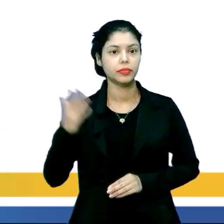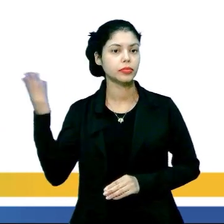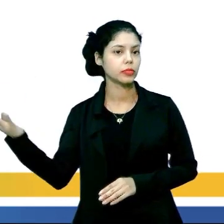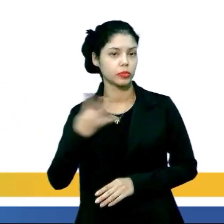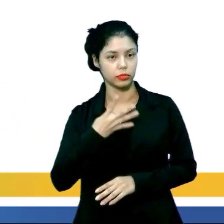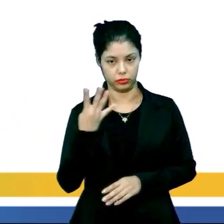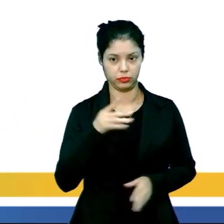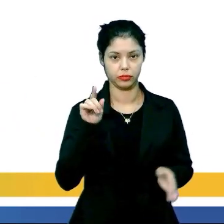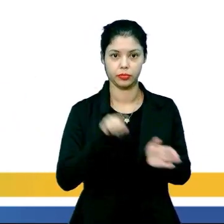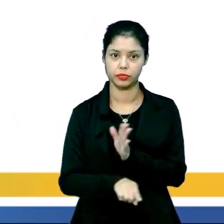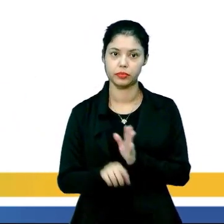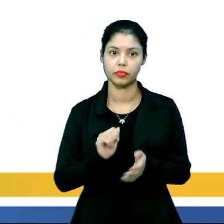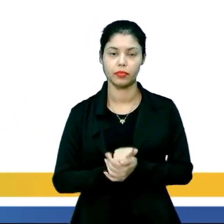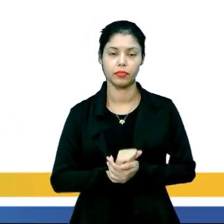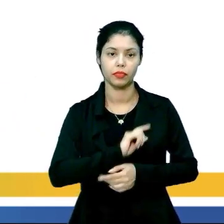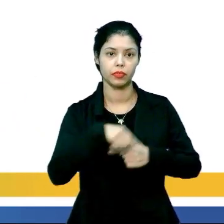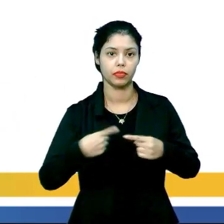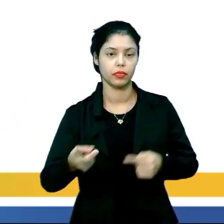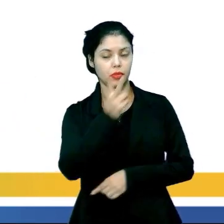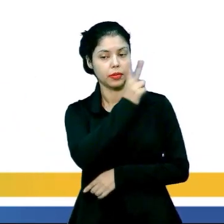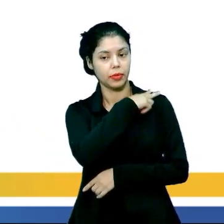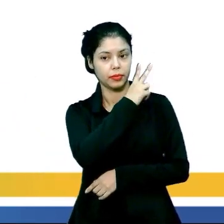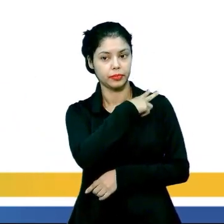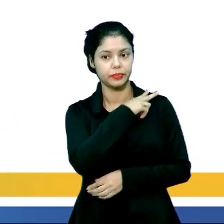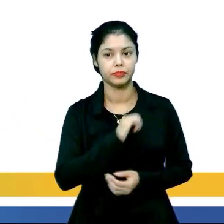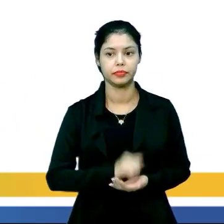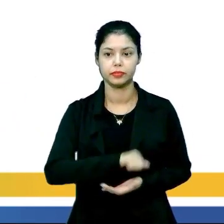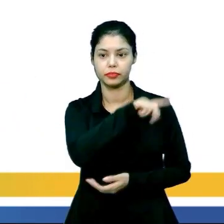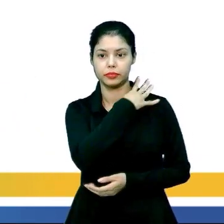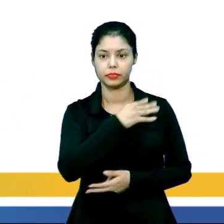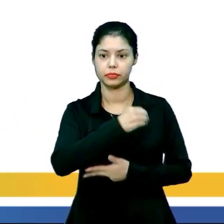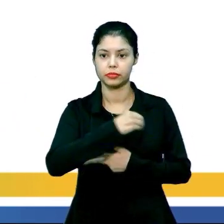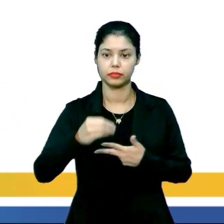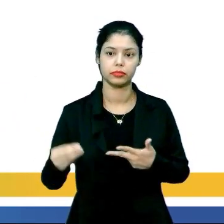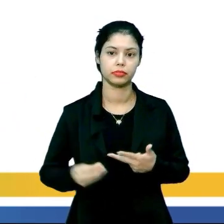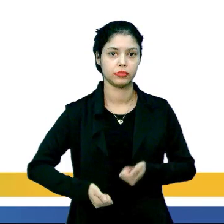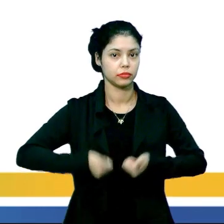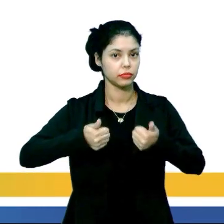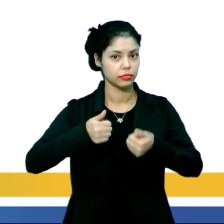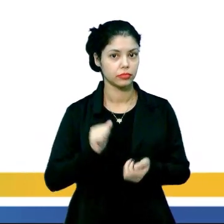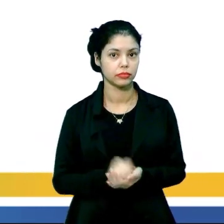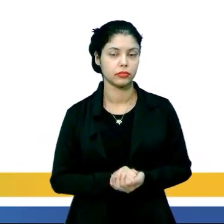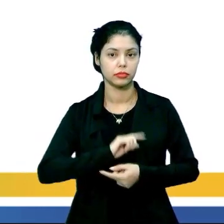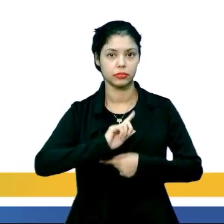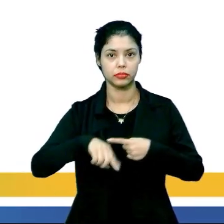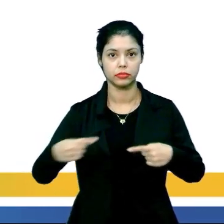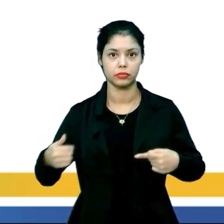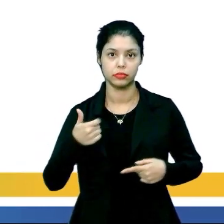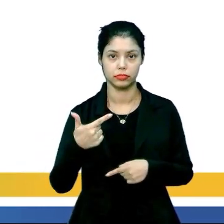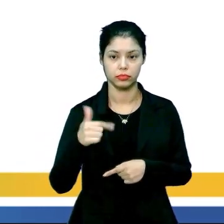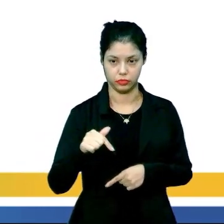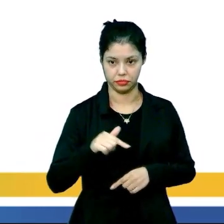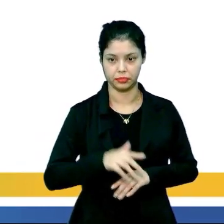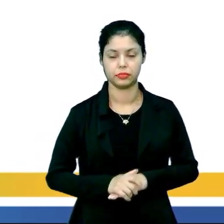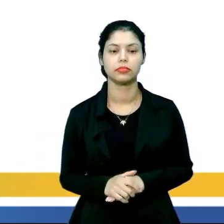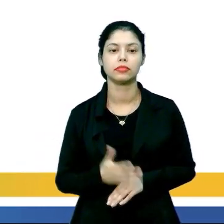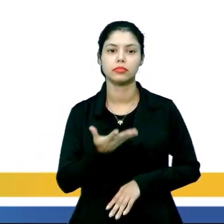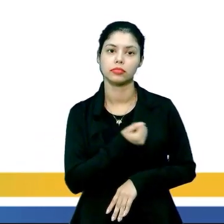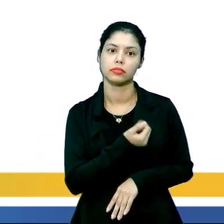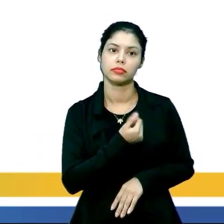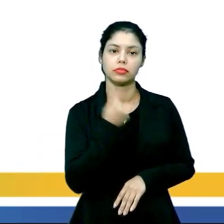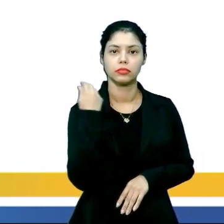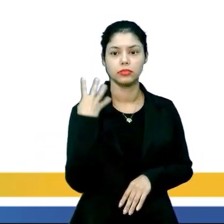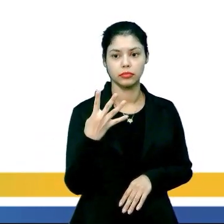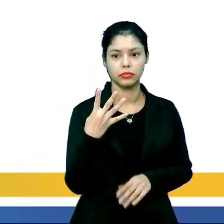Essa questão está no seu livro do segundo ano do Aprova Enem. Está na página 27, questão